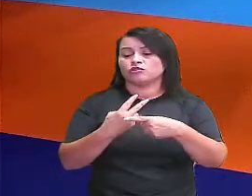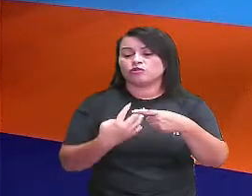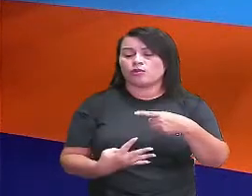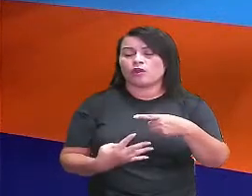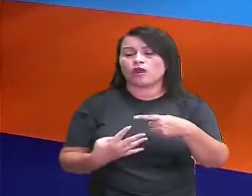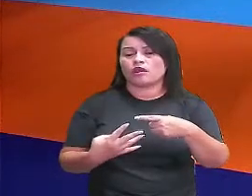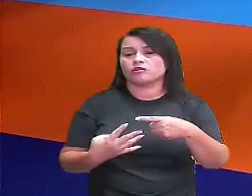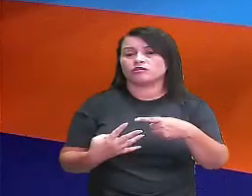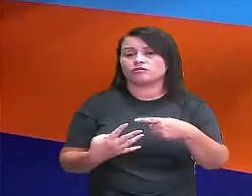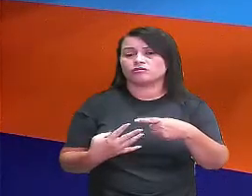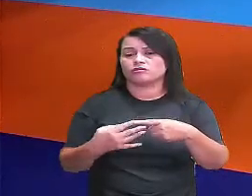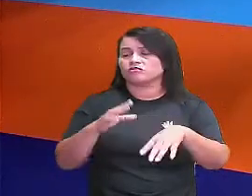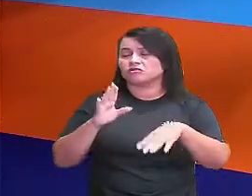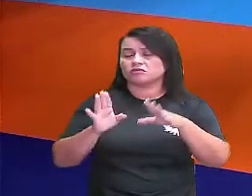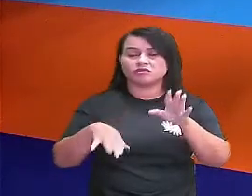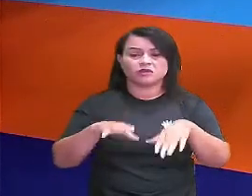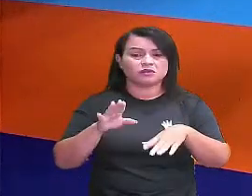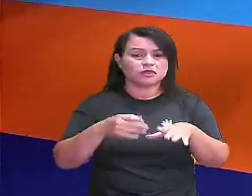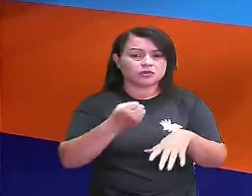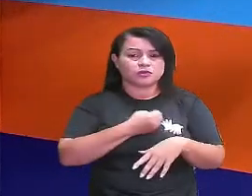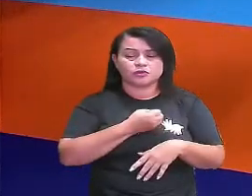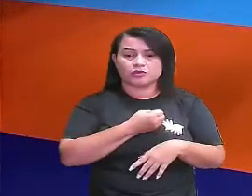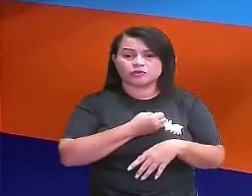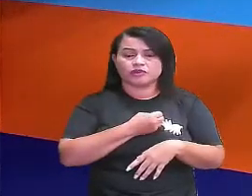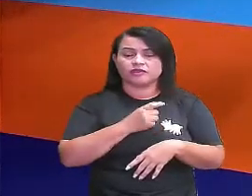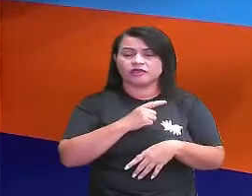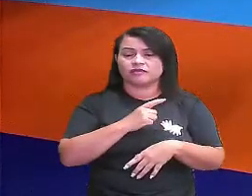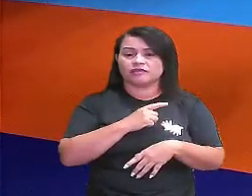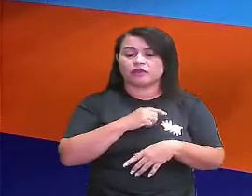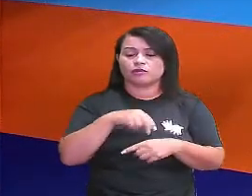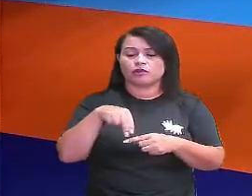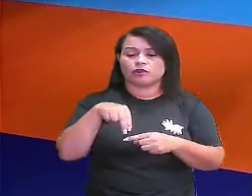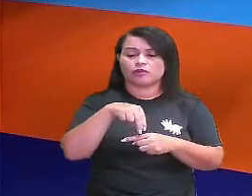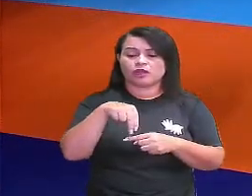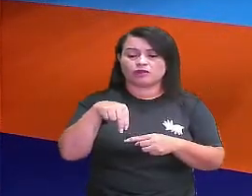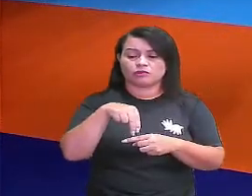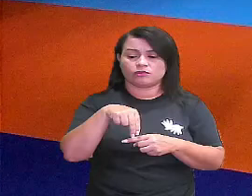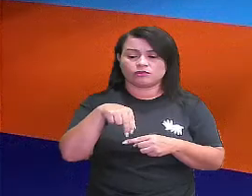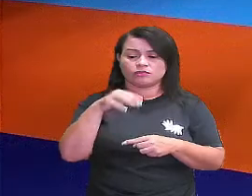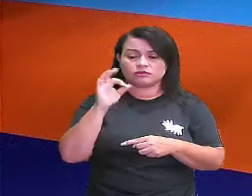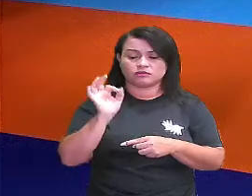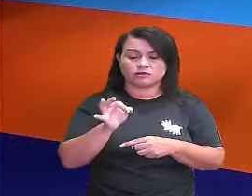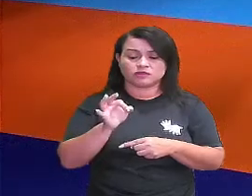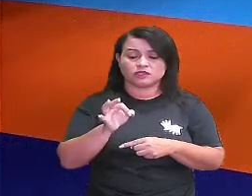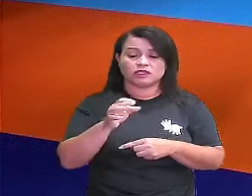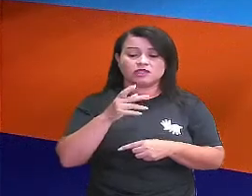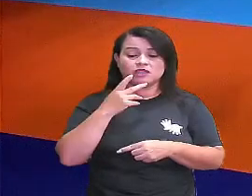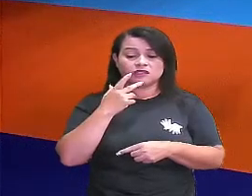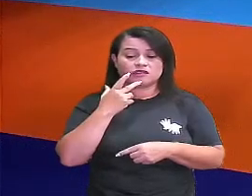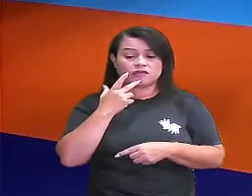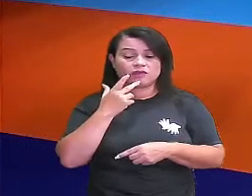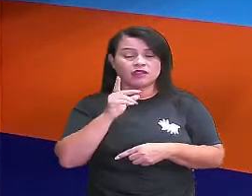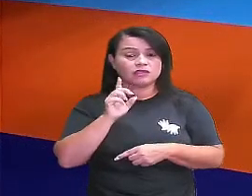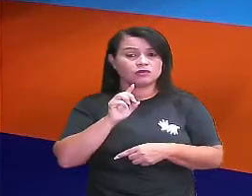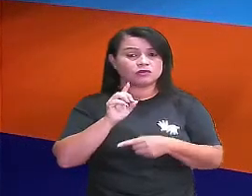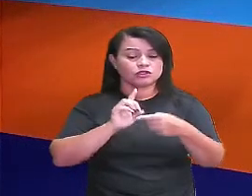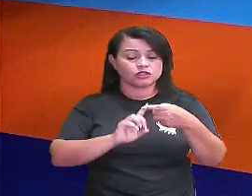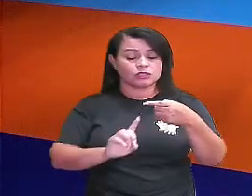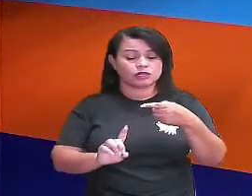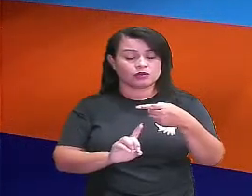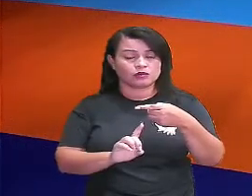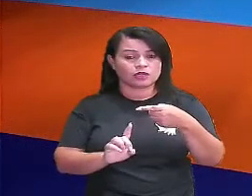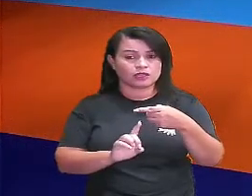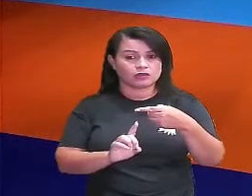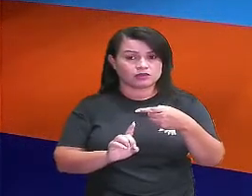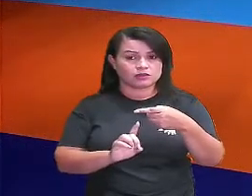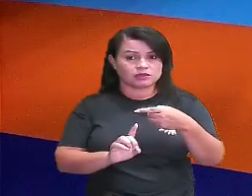2/4, independente do número que tiver no numerador, tá? O que a gente fala são dos denominadores, que é do